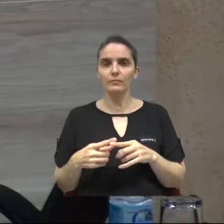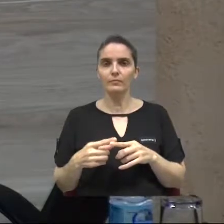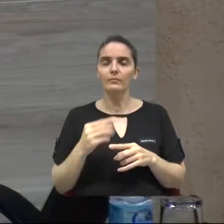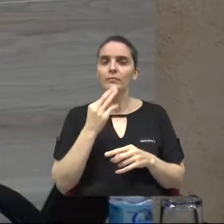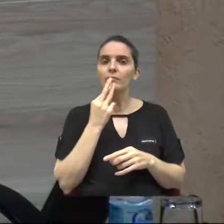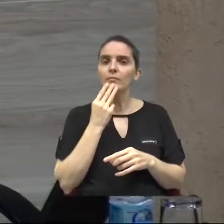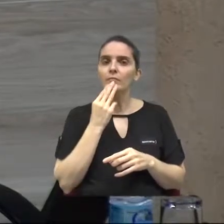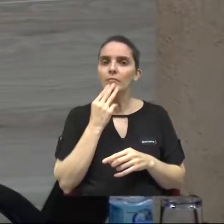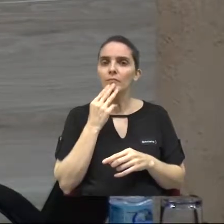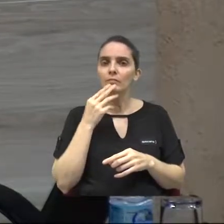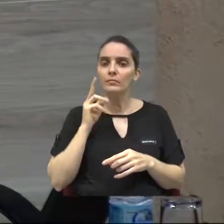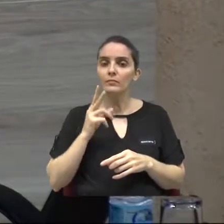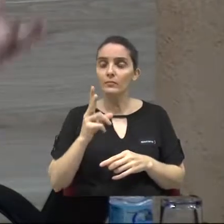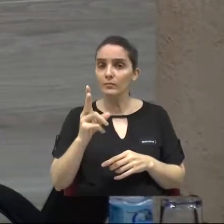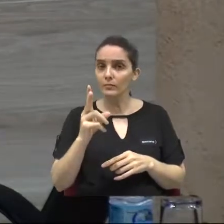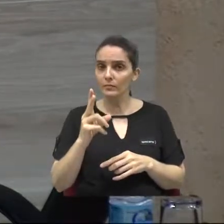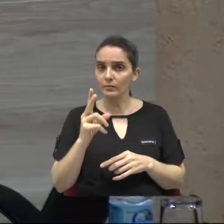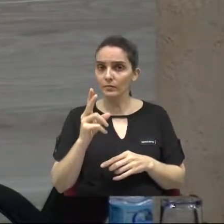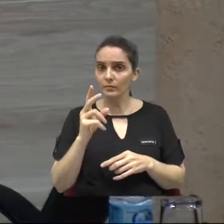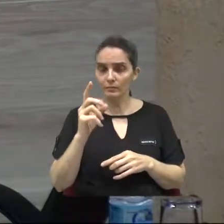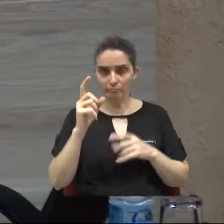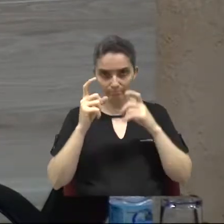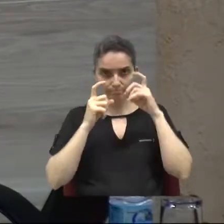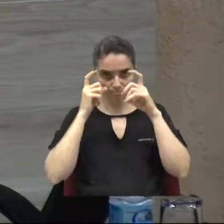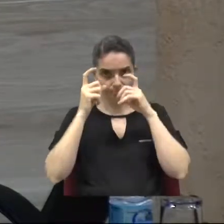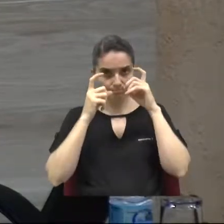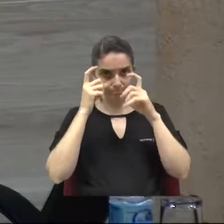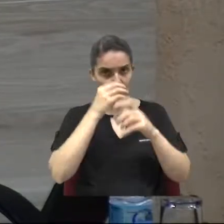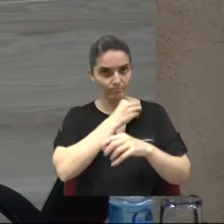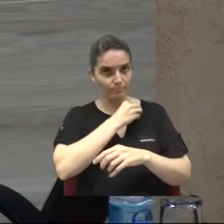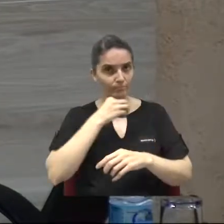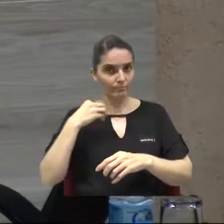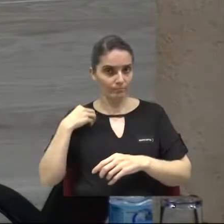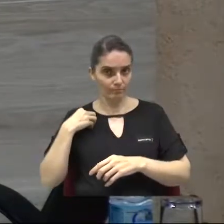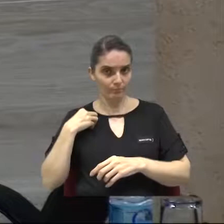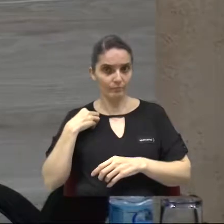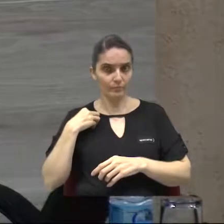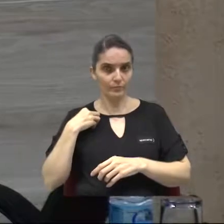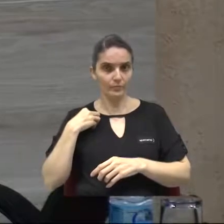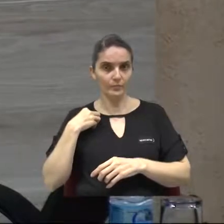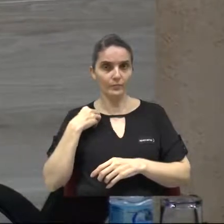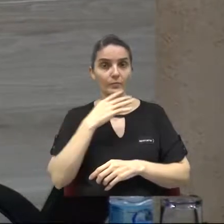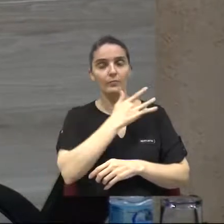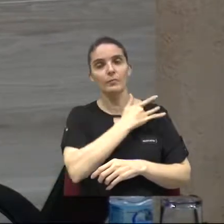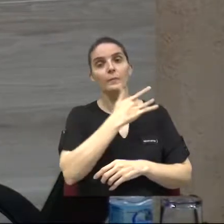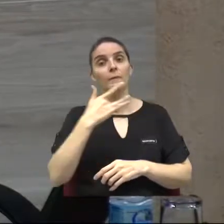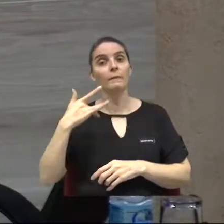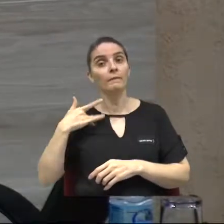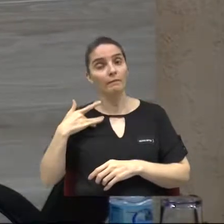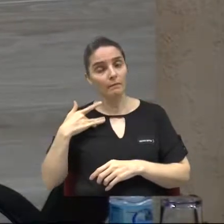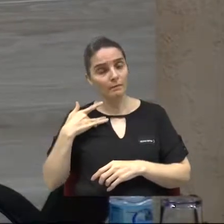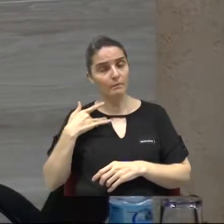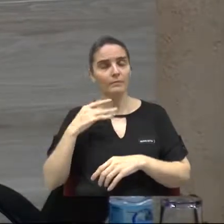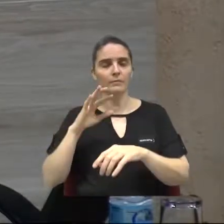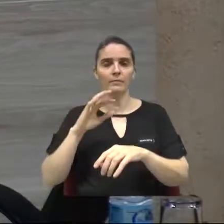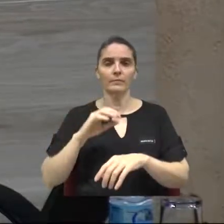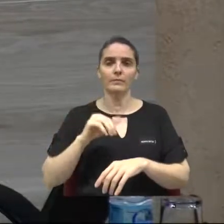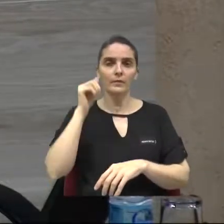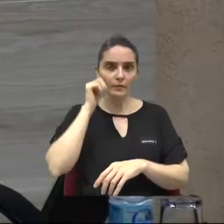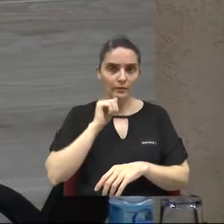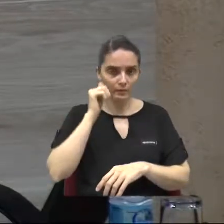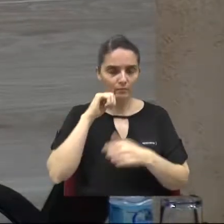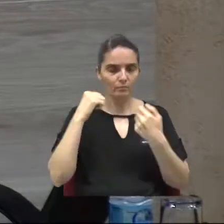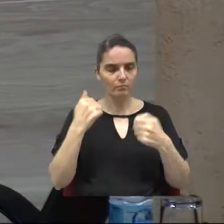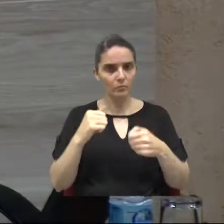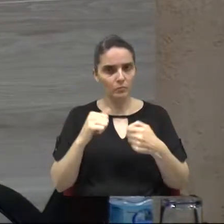a esse tipo de assunto, quando se fala da saúde da mulher, e precisamos muito realmente do apoio dos